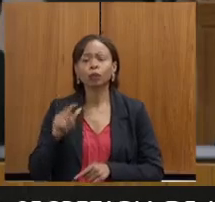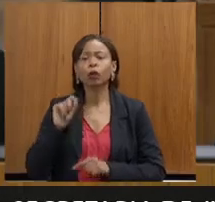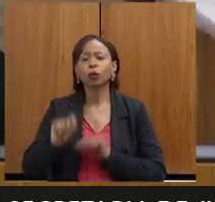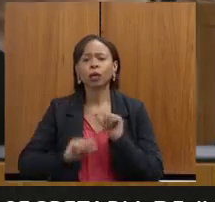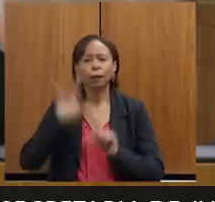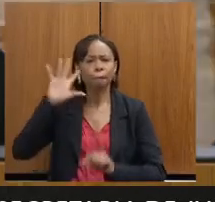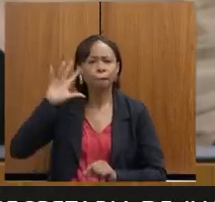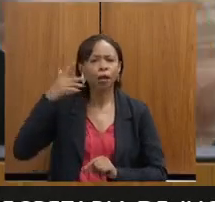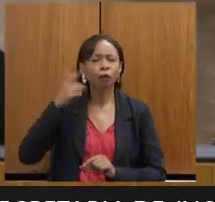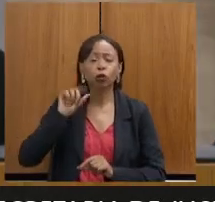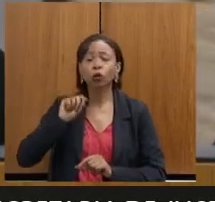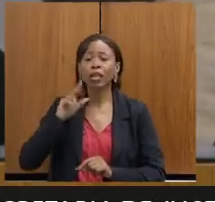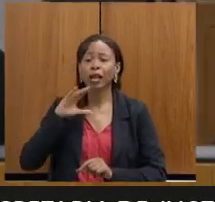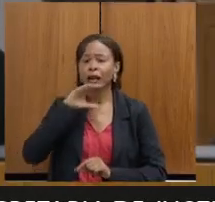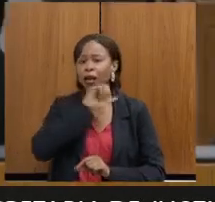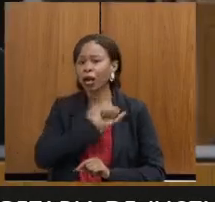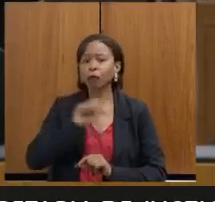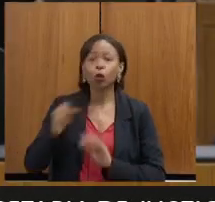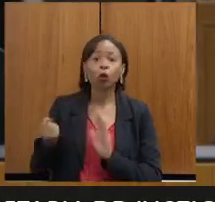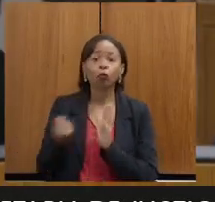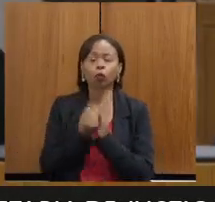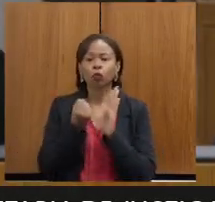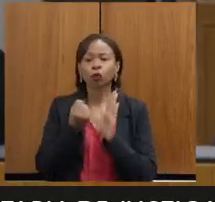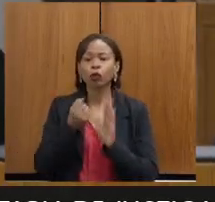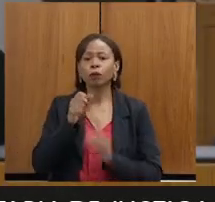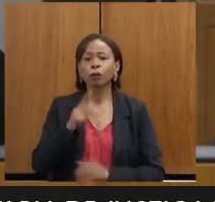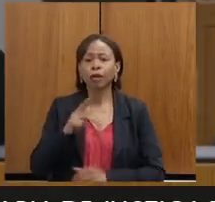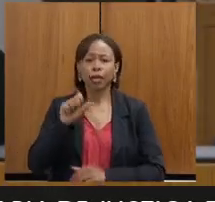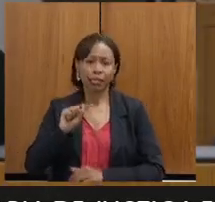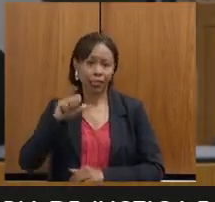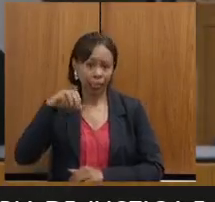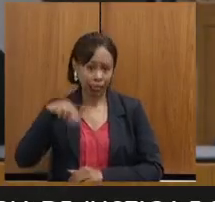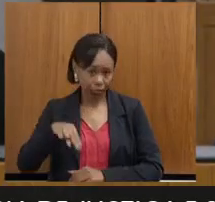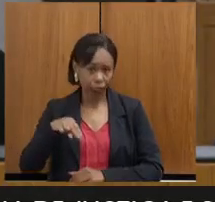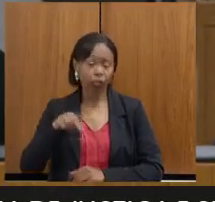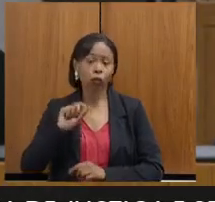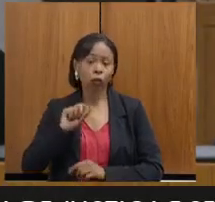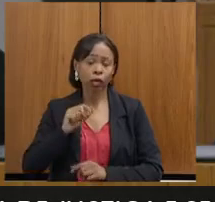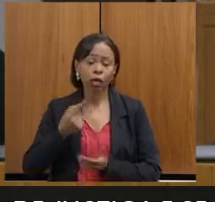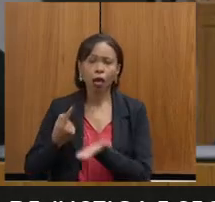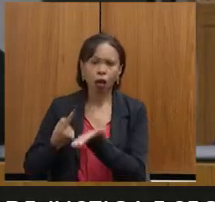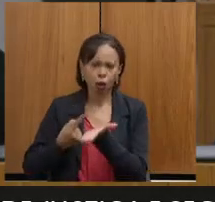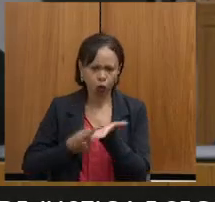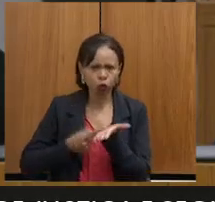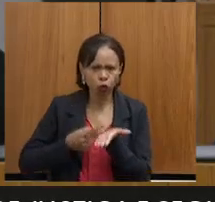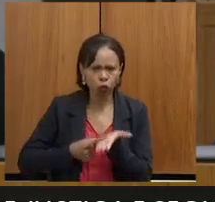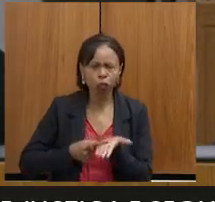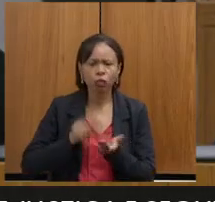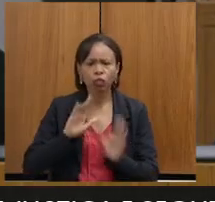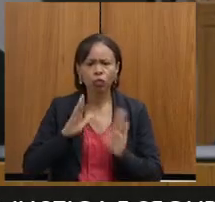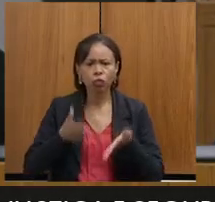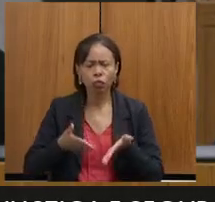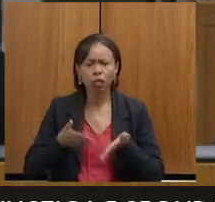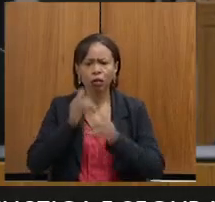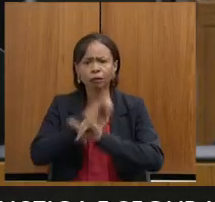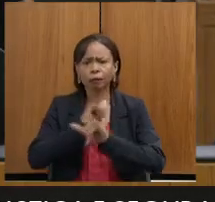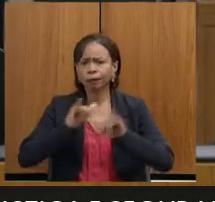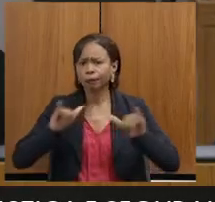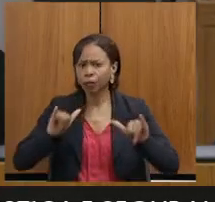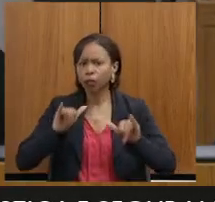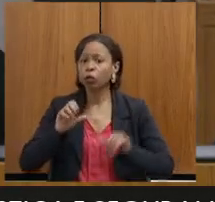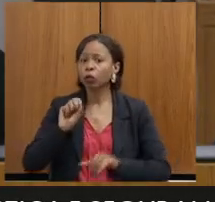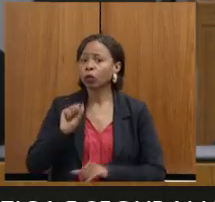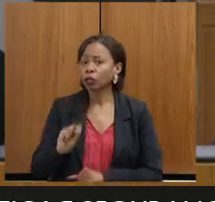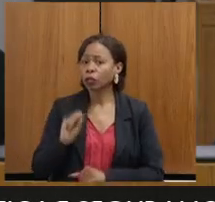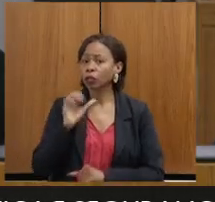determina imediata é quase a contribuição patronal do ipsm tendo em vista os acórdãos e com repercussão Geral do